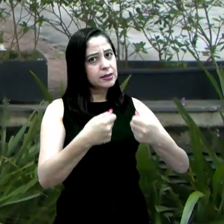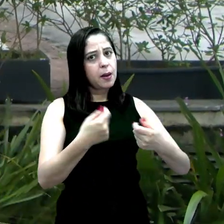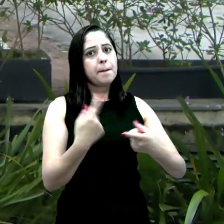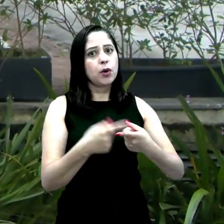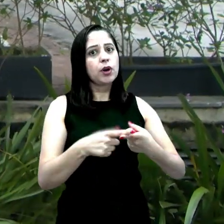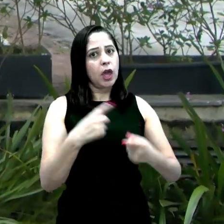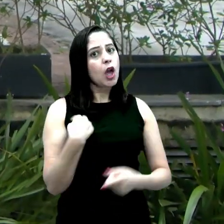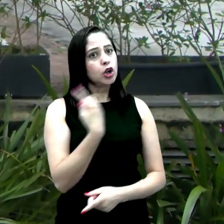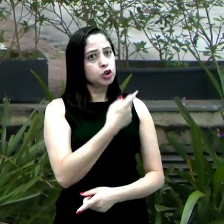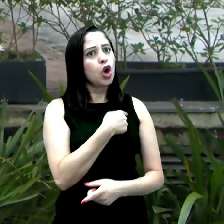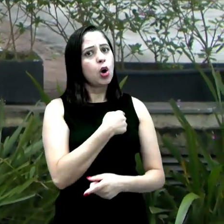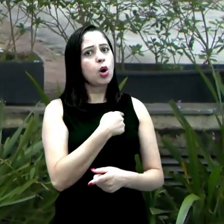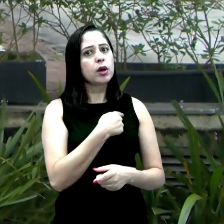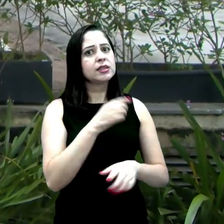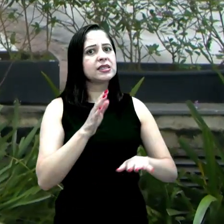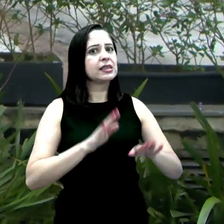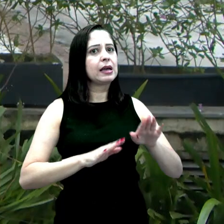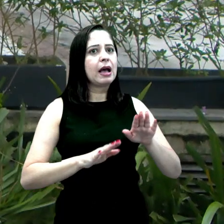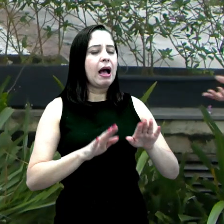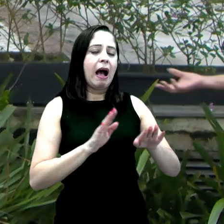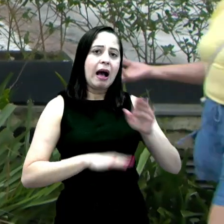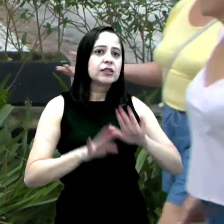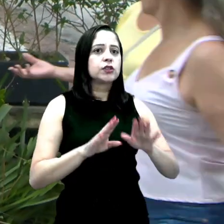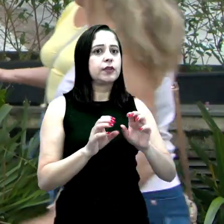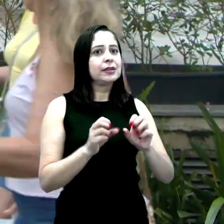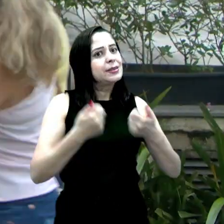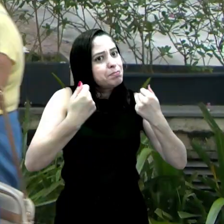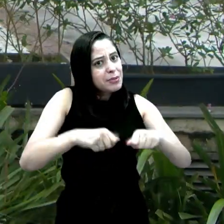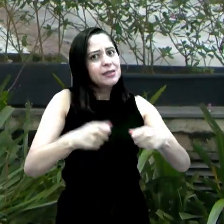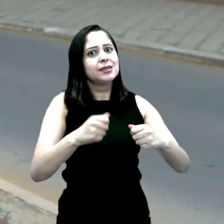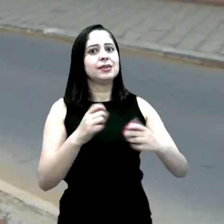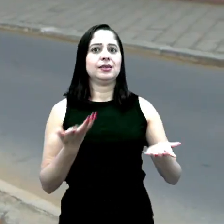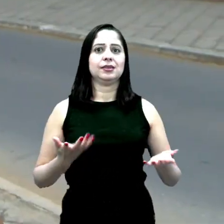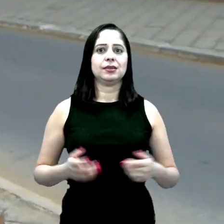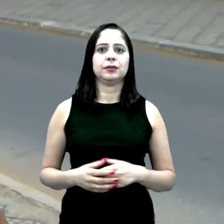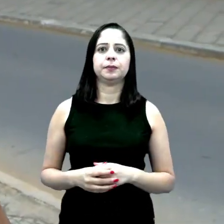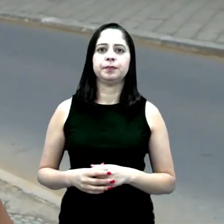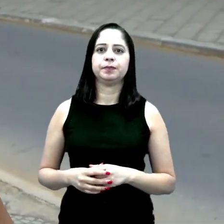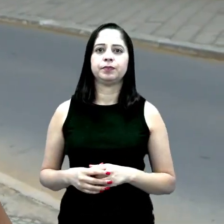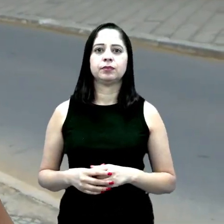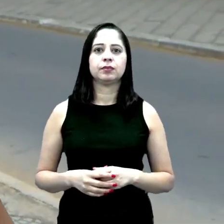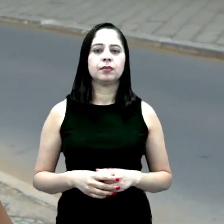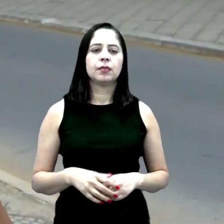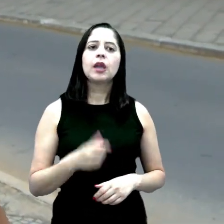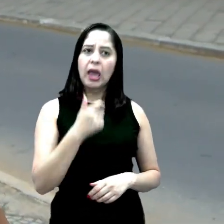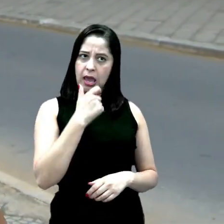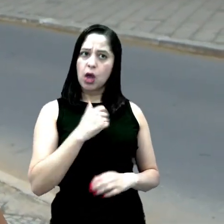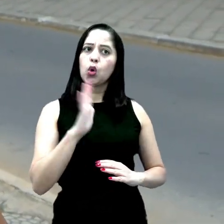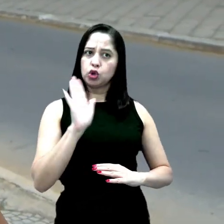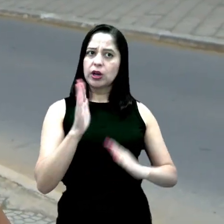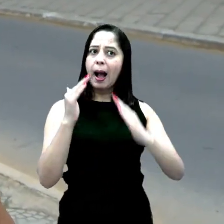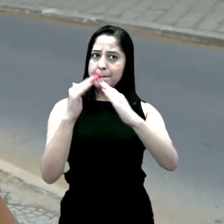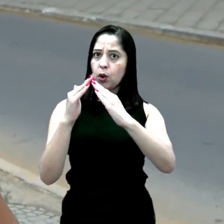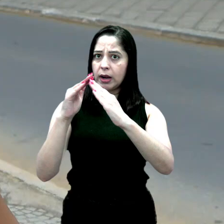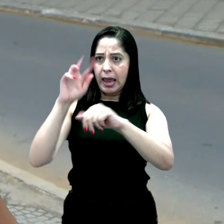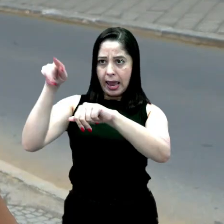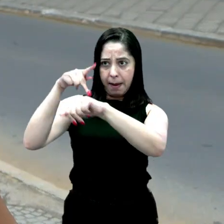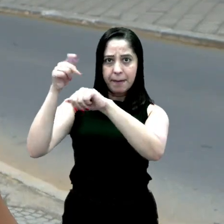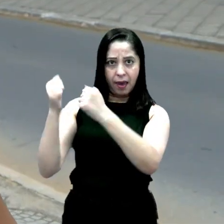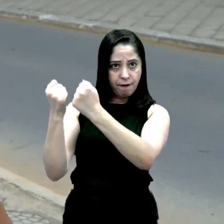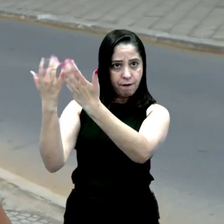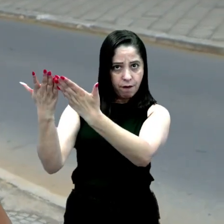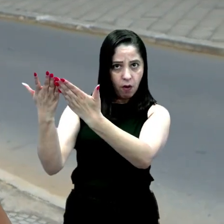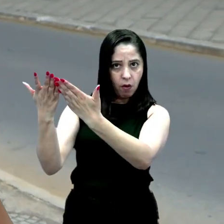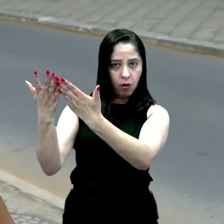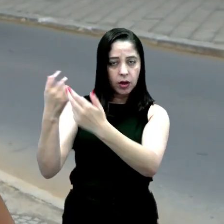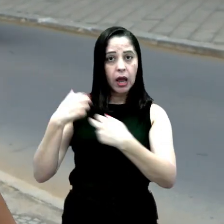gente faz as coisas muitas das vezes não porque a gente quer, mas porque a gente precisa. Bom, eu já morei fora do Brasil. E